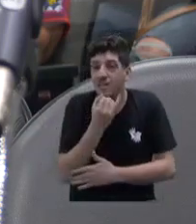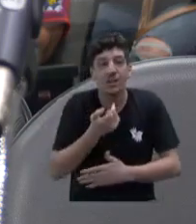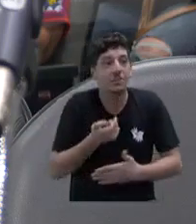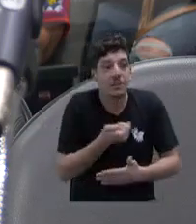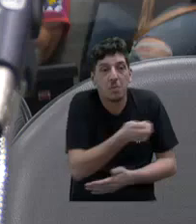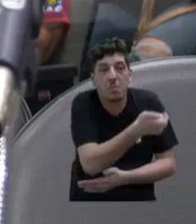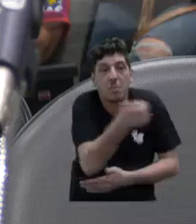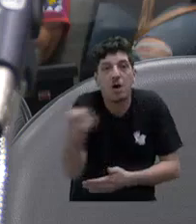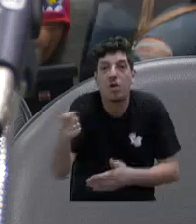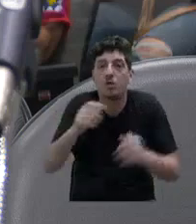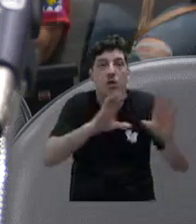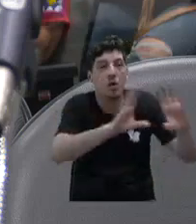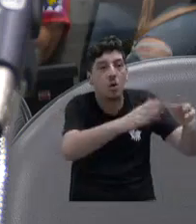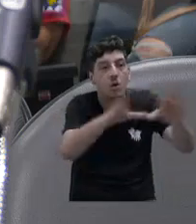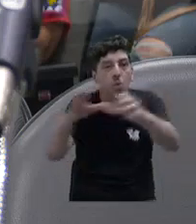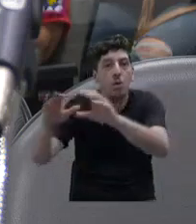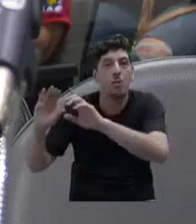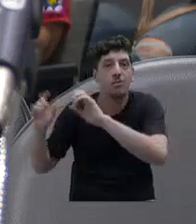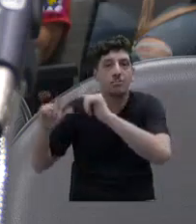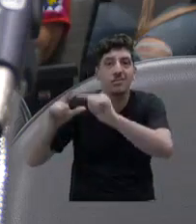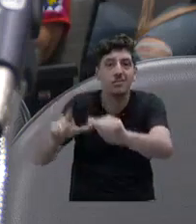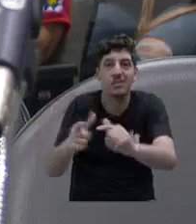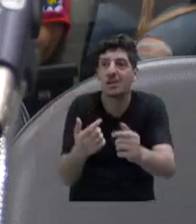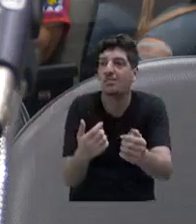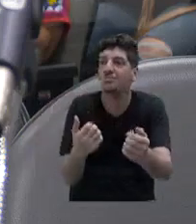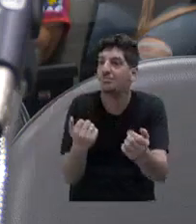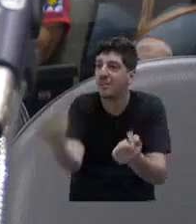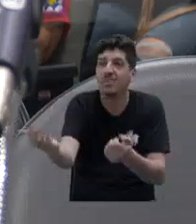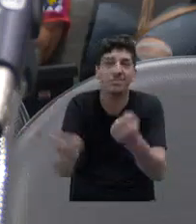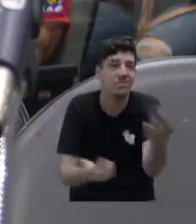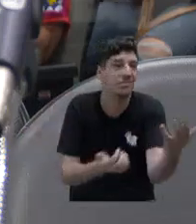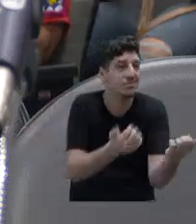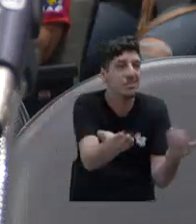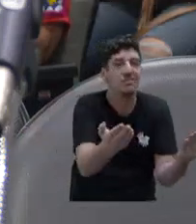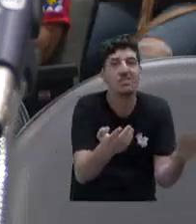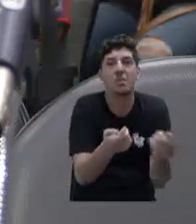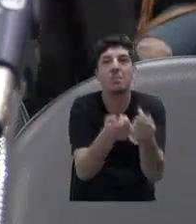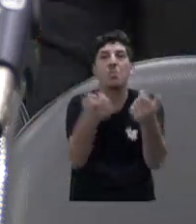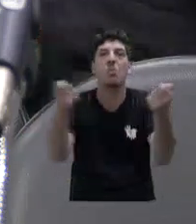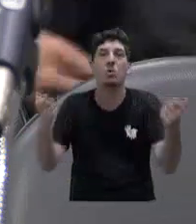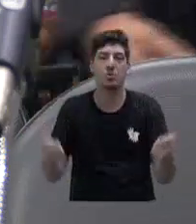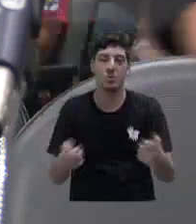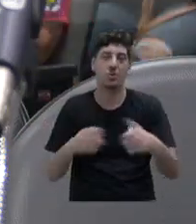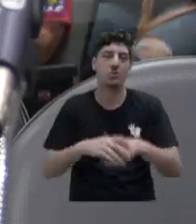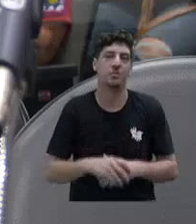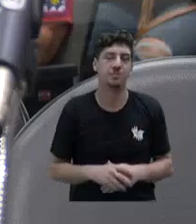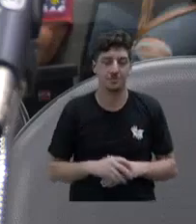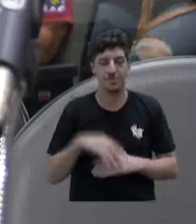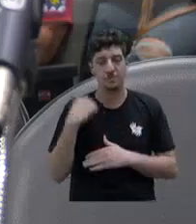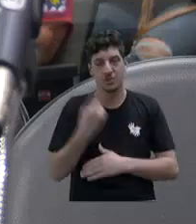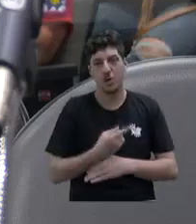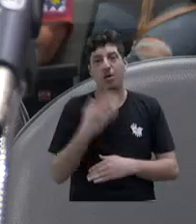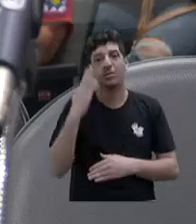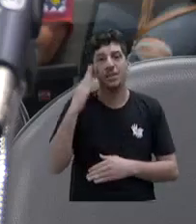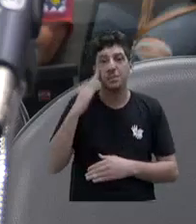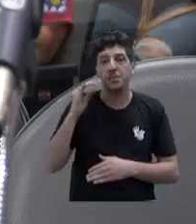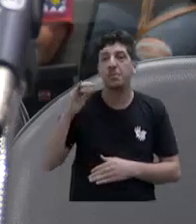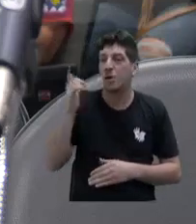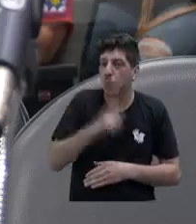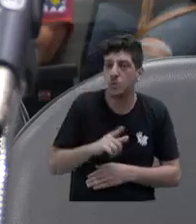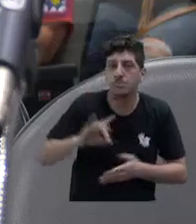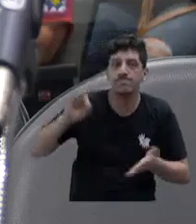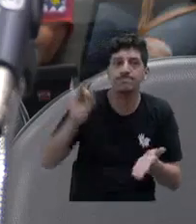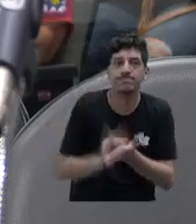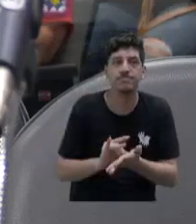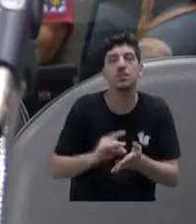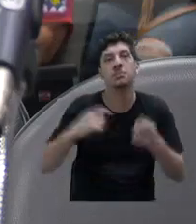alcança as nossas comunidades tradicionais, as populações indígenas. E a gente sabe que, para isso ser efetivo,